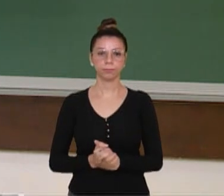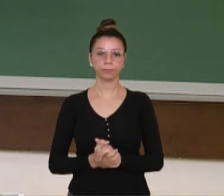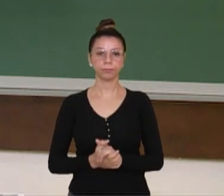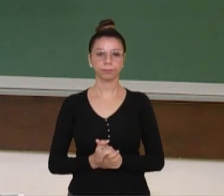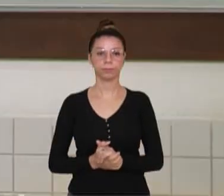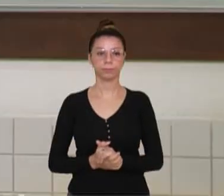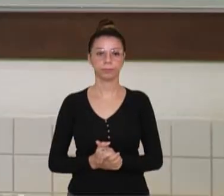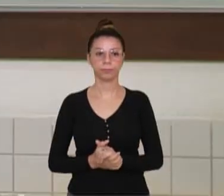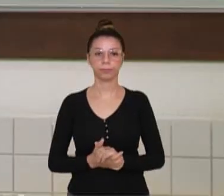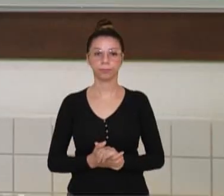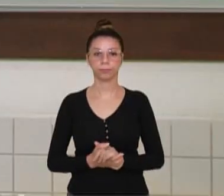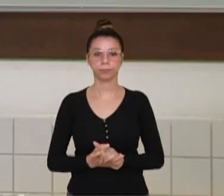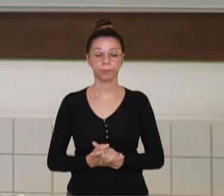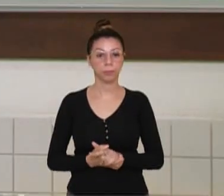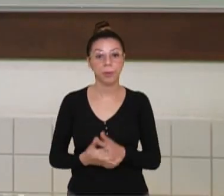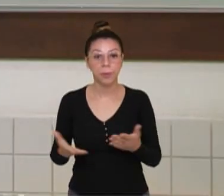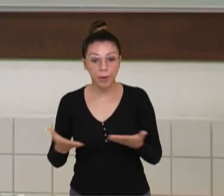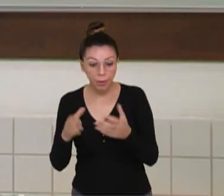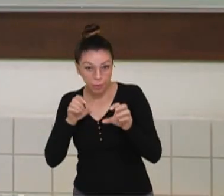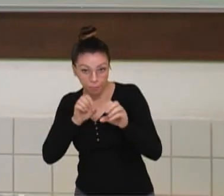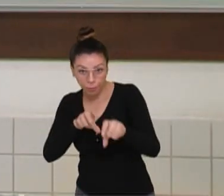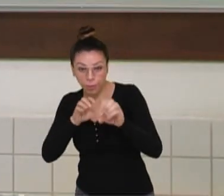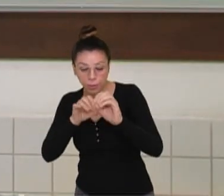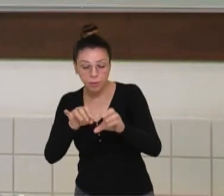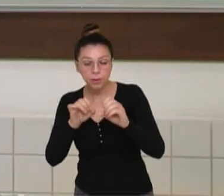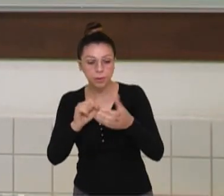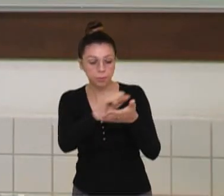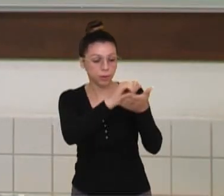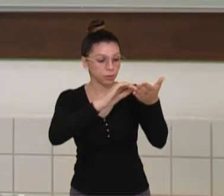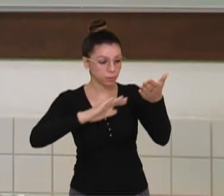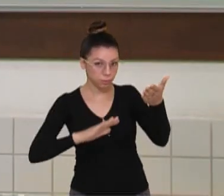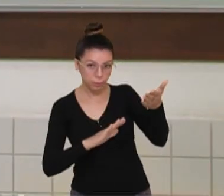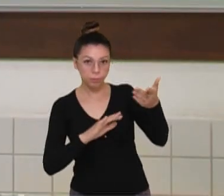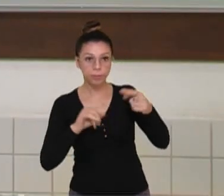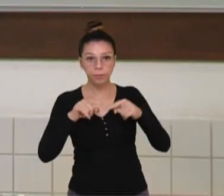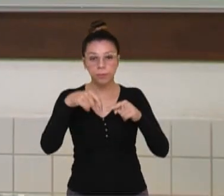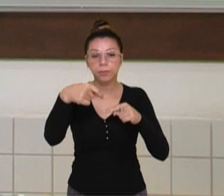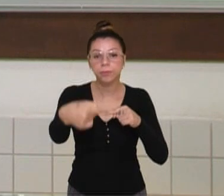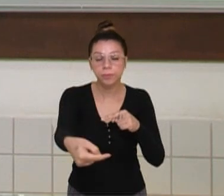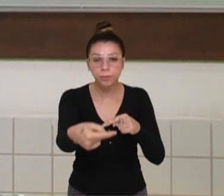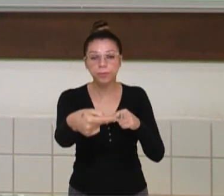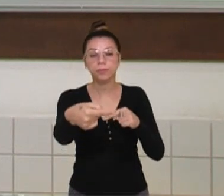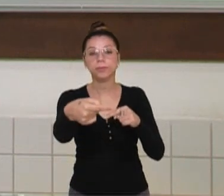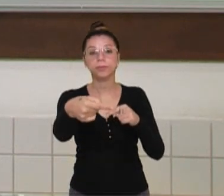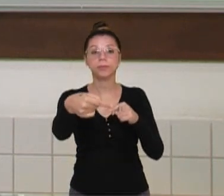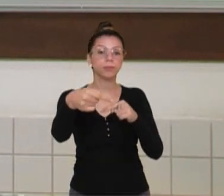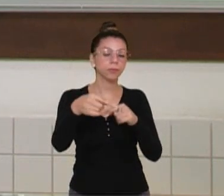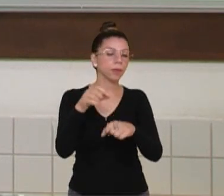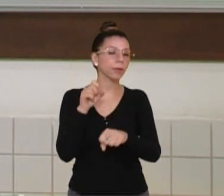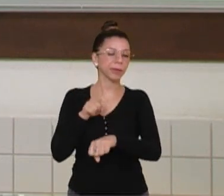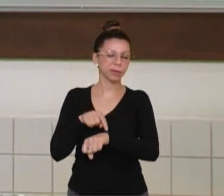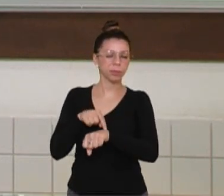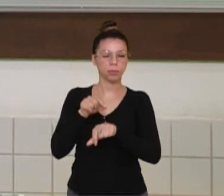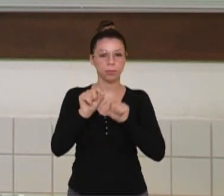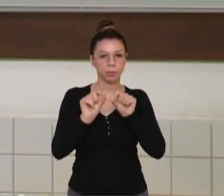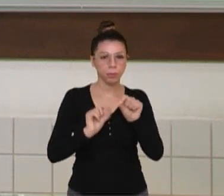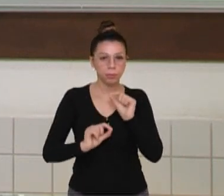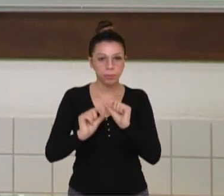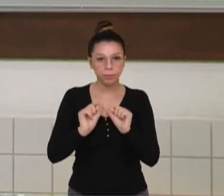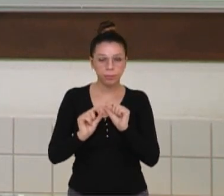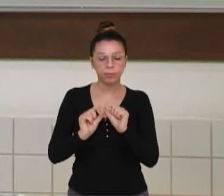E agora eu vou ensinar para vocês uma atividade e depois eu vou deixar um tempo para que